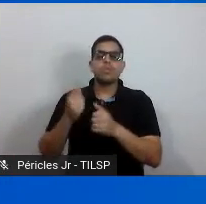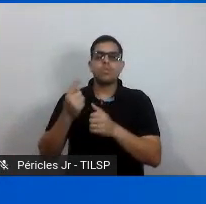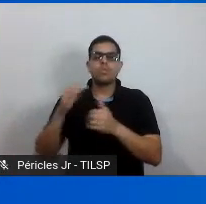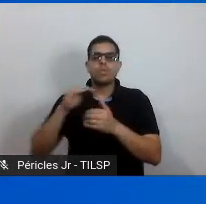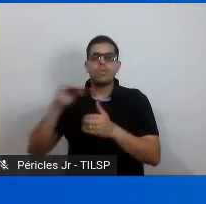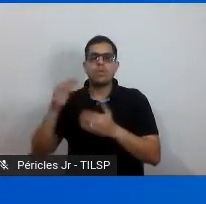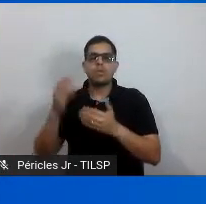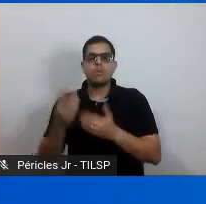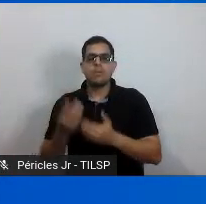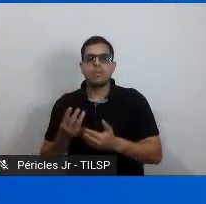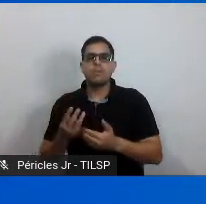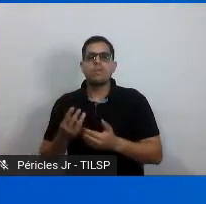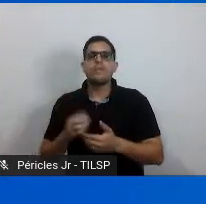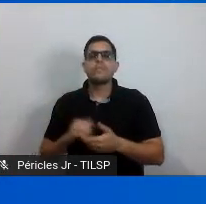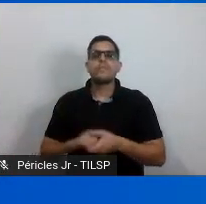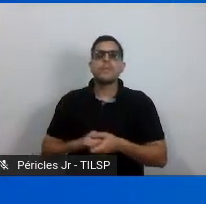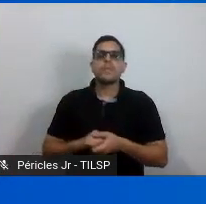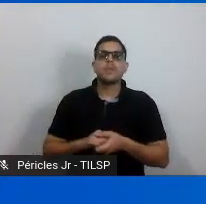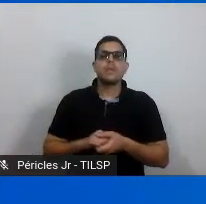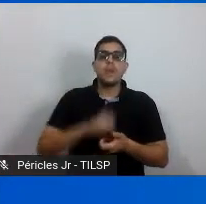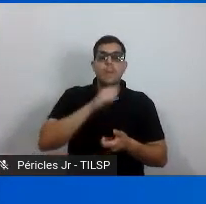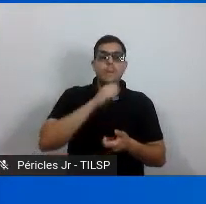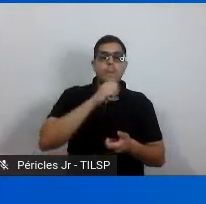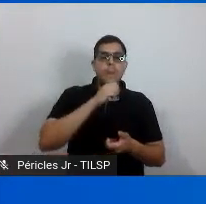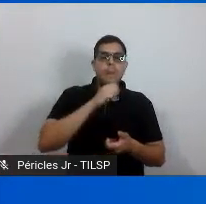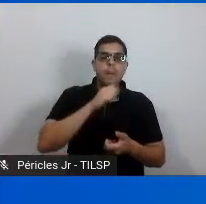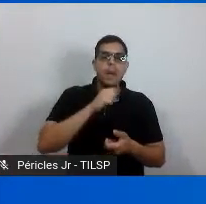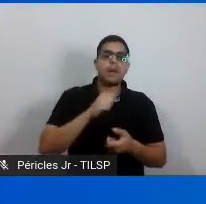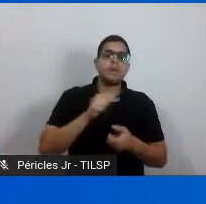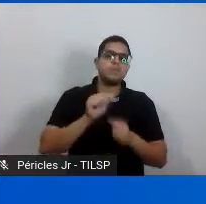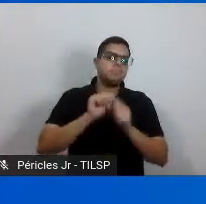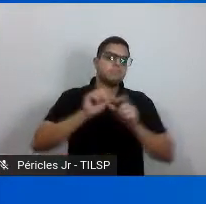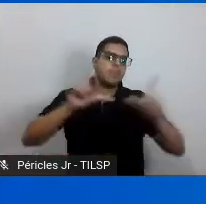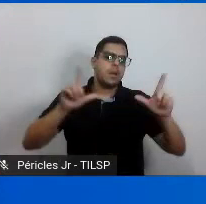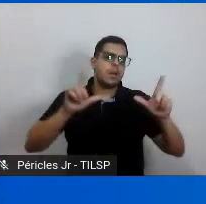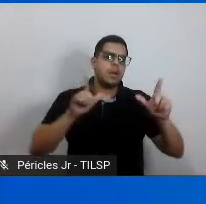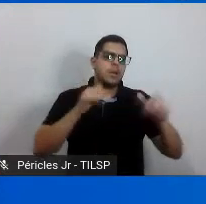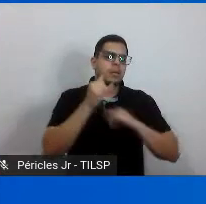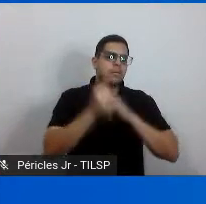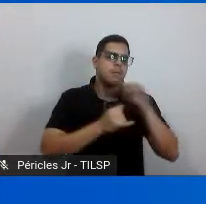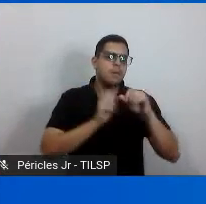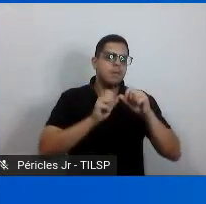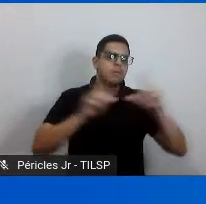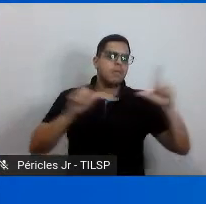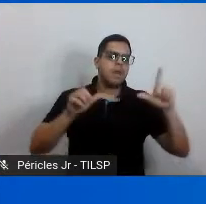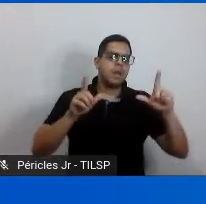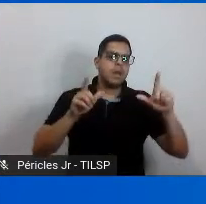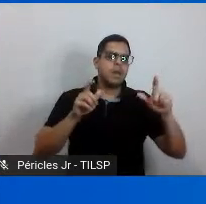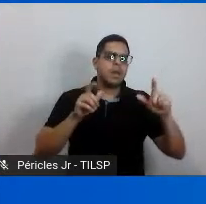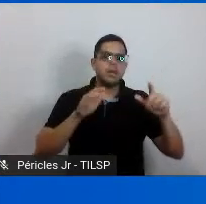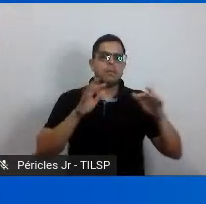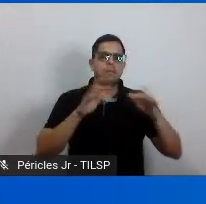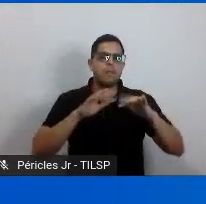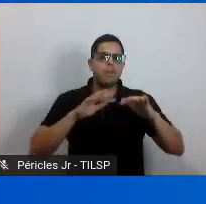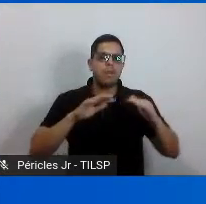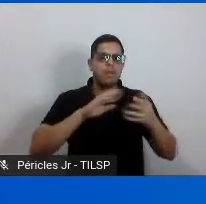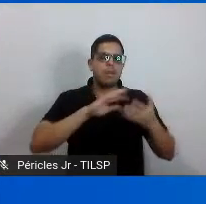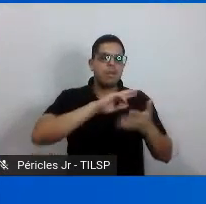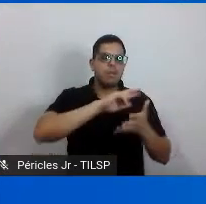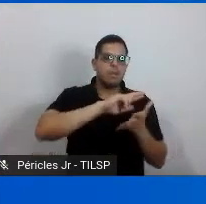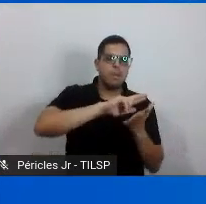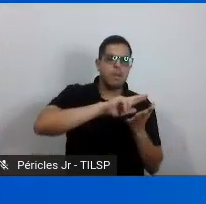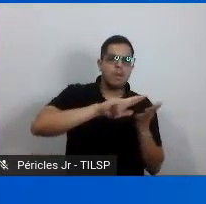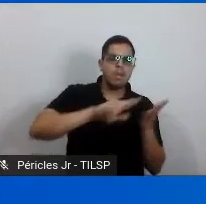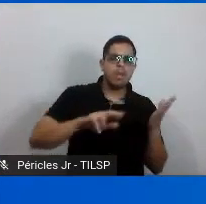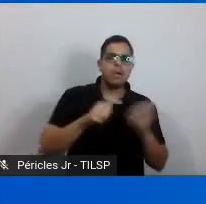e Exposições né Internet etc 11 por cento essas últimas atividades elas estão